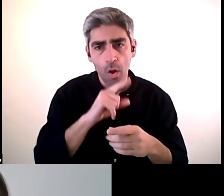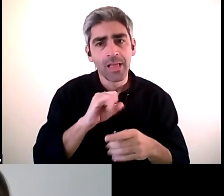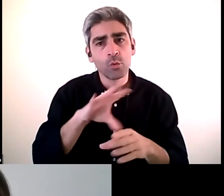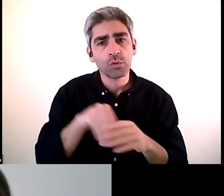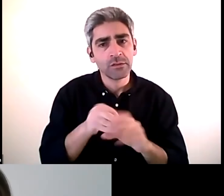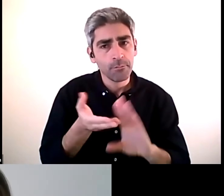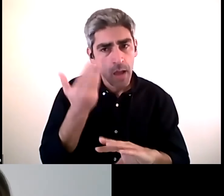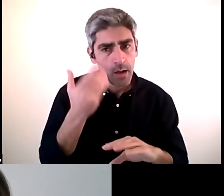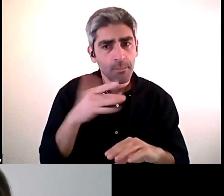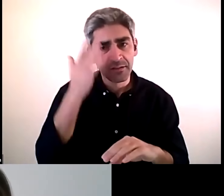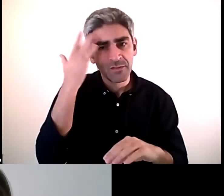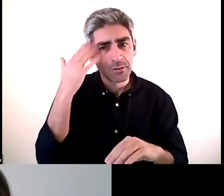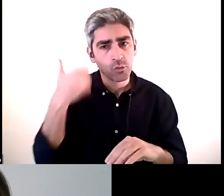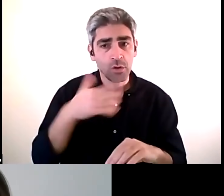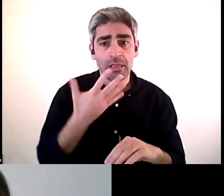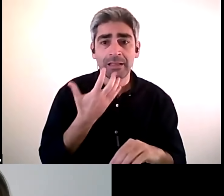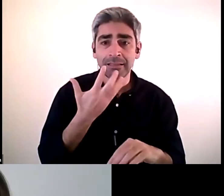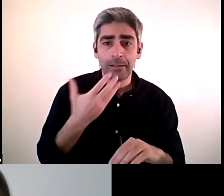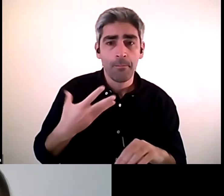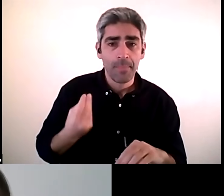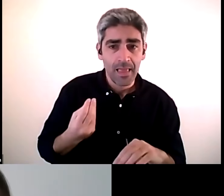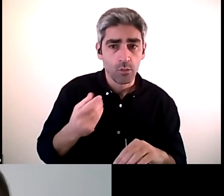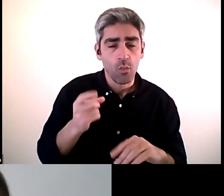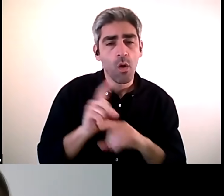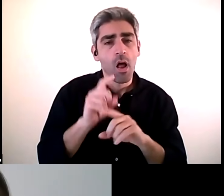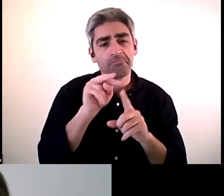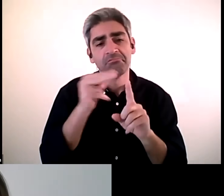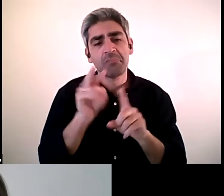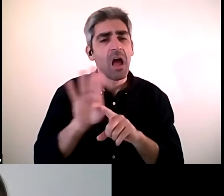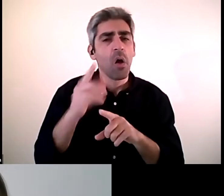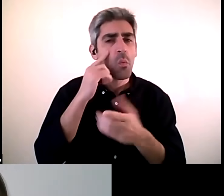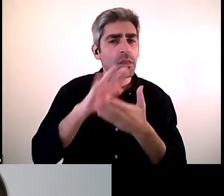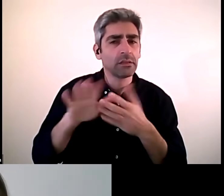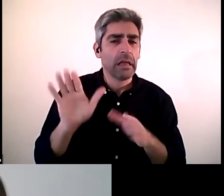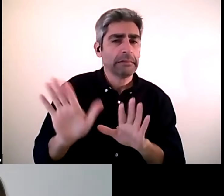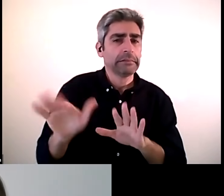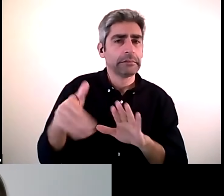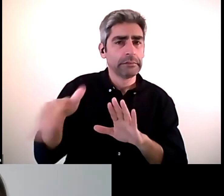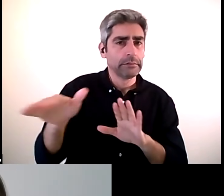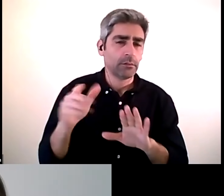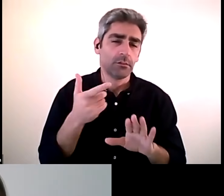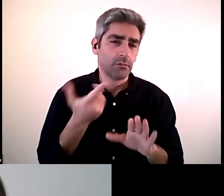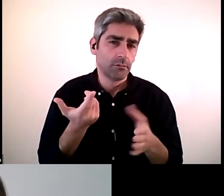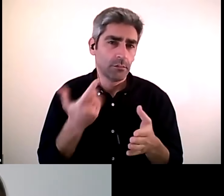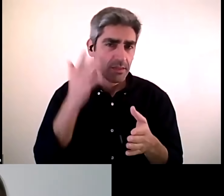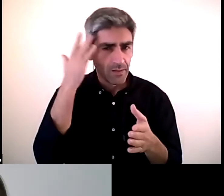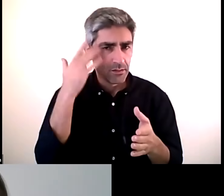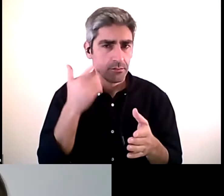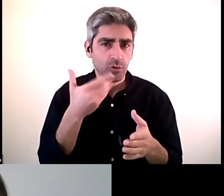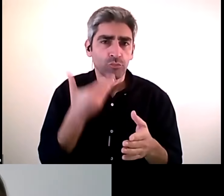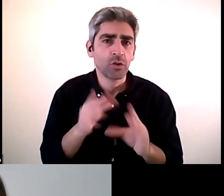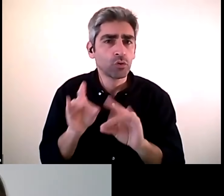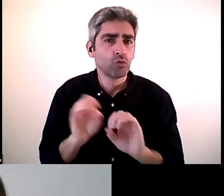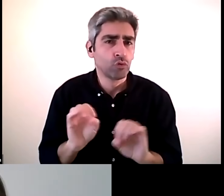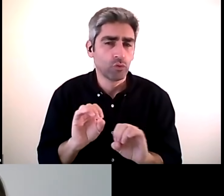fácil termos medo e de estigmatizarmos o que não conhecemos e o que não temos experiência. Portanto, aqui a